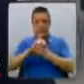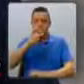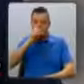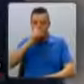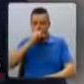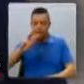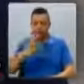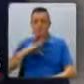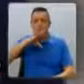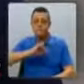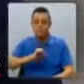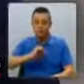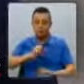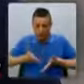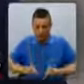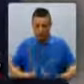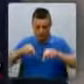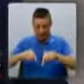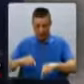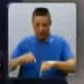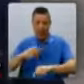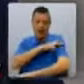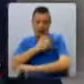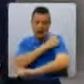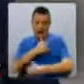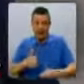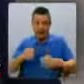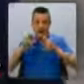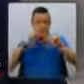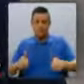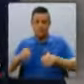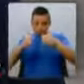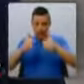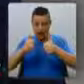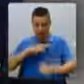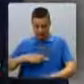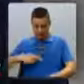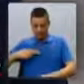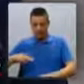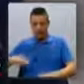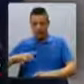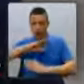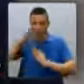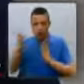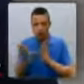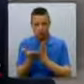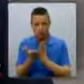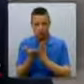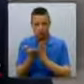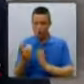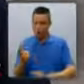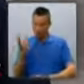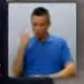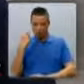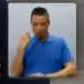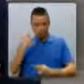três filhos nascidos aqui em Copenhaga, e ele naturalmente condena este ataque de ontem